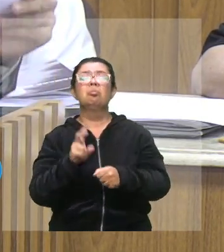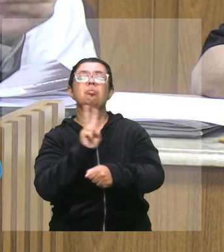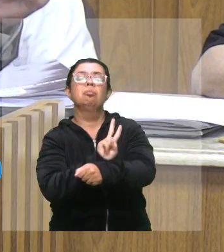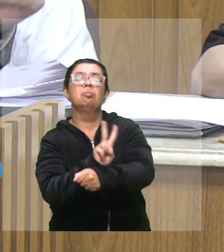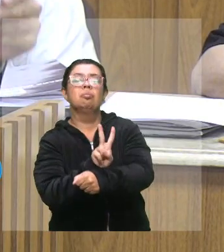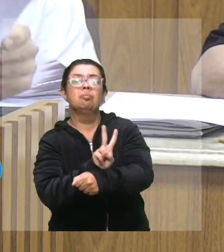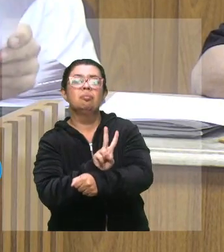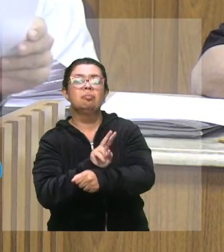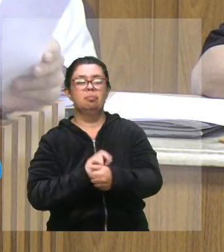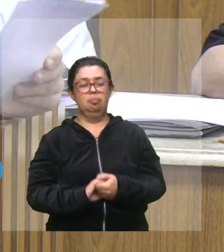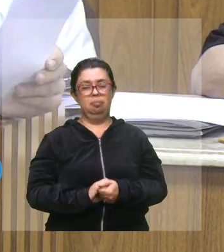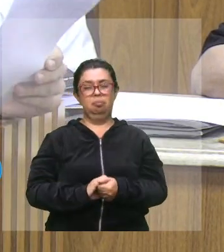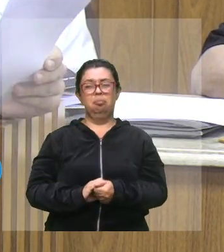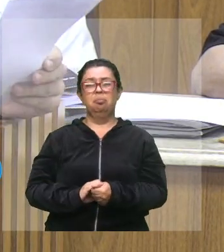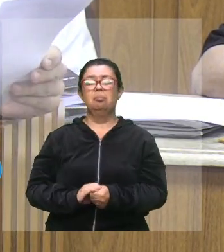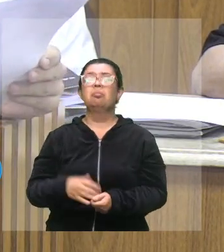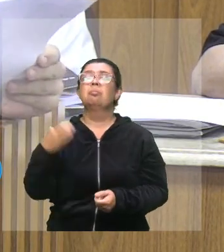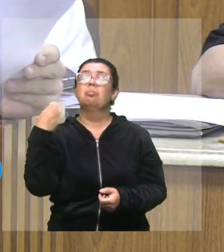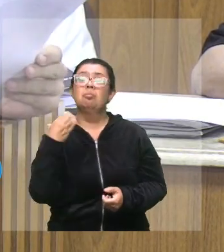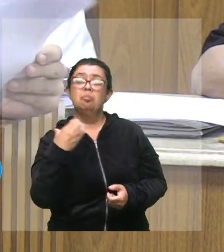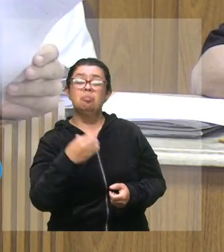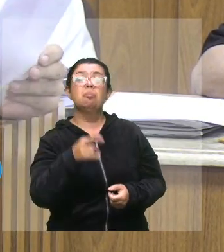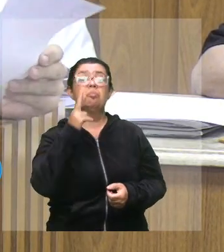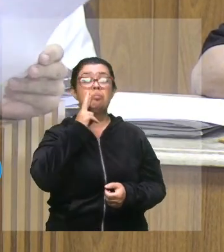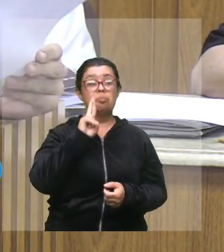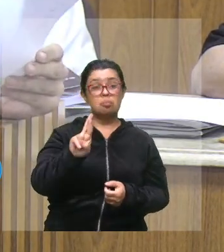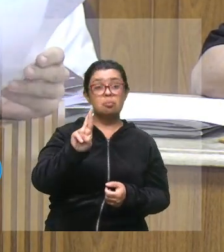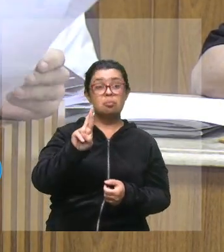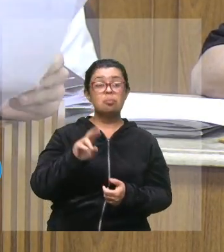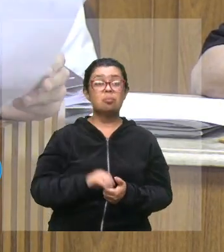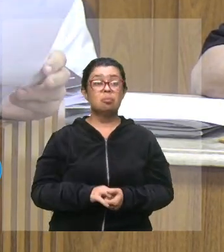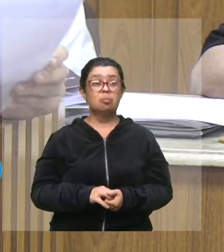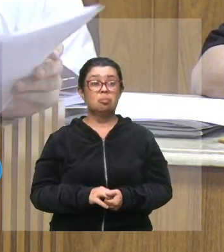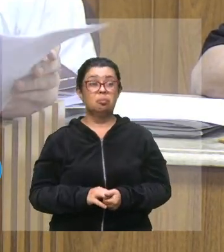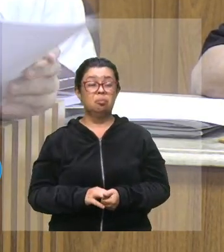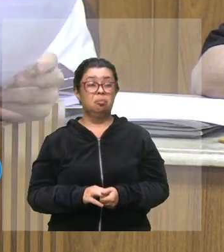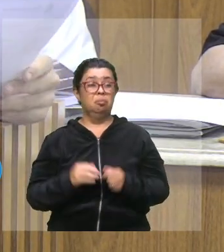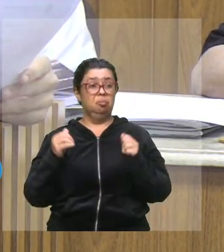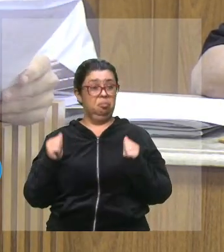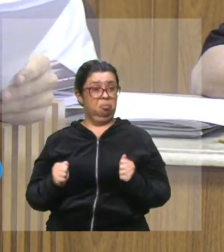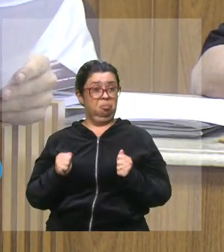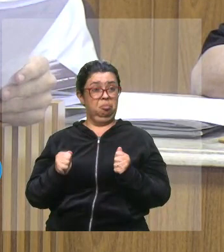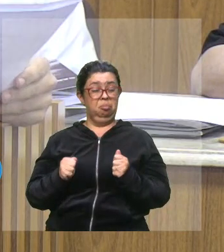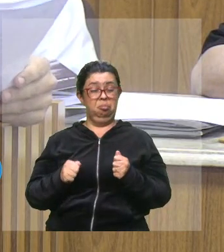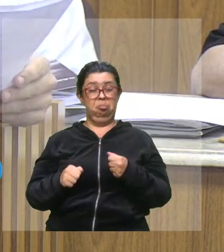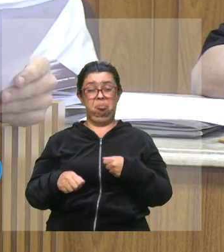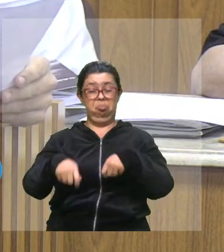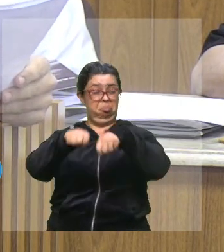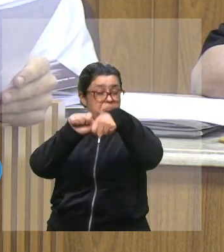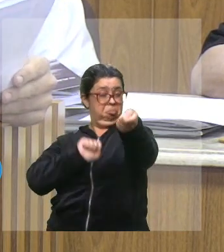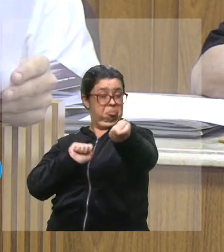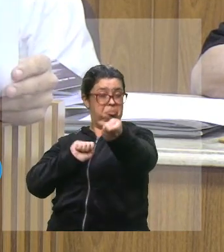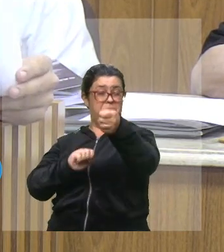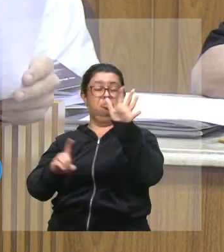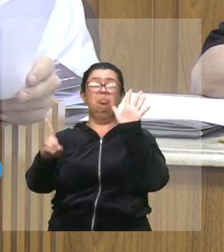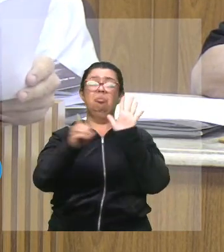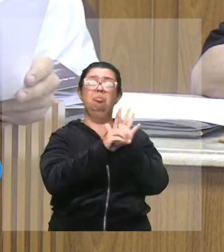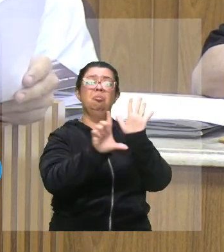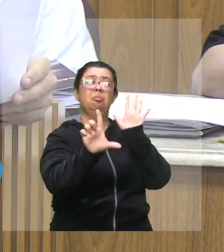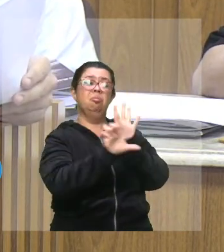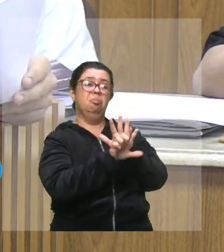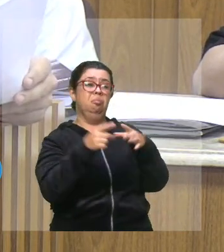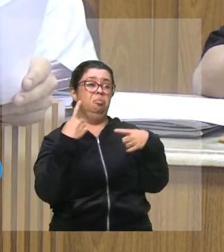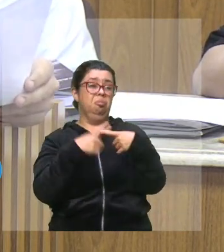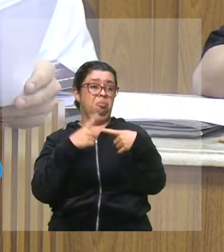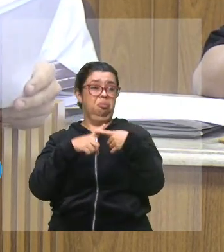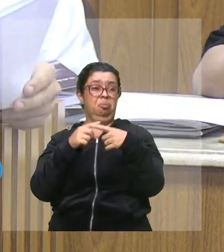fiscalizar, de cobrar respostas, e se a gente pode realmente rasgar esse decreto-lei 201 de 67, porque o prefeito